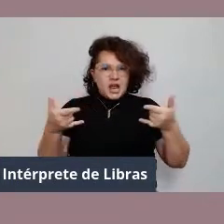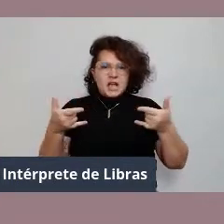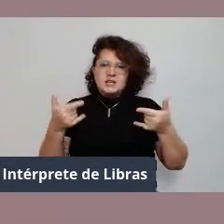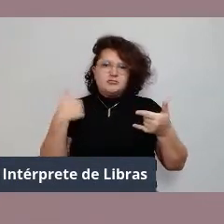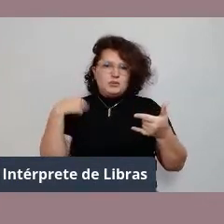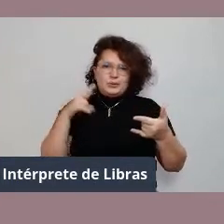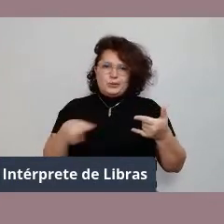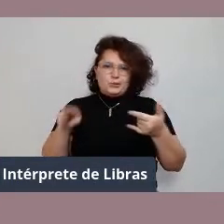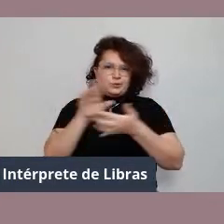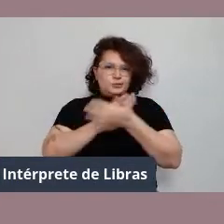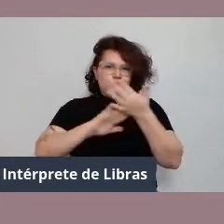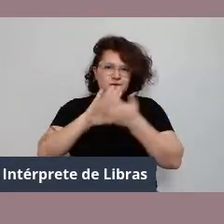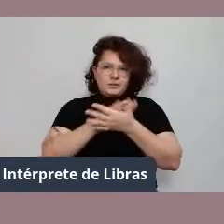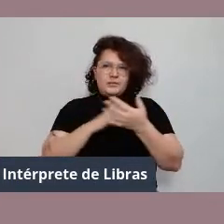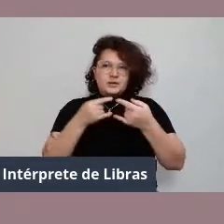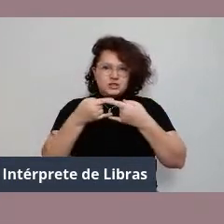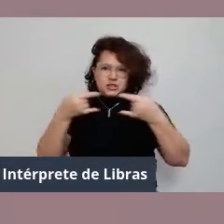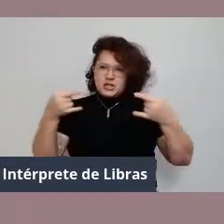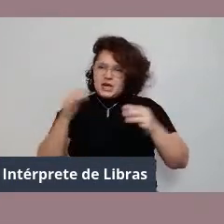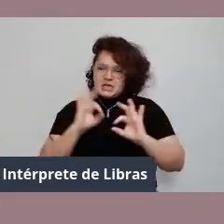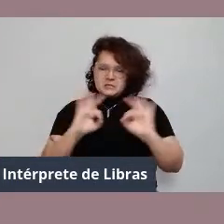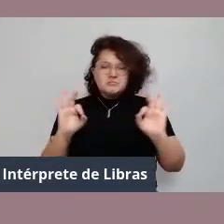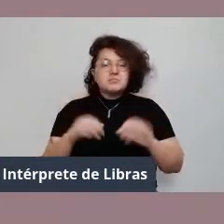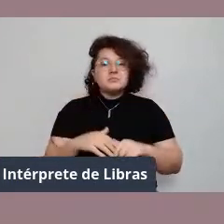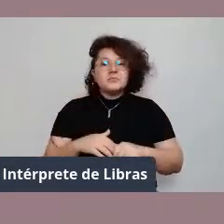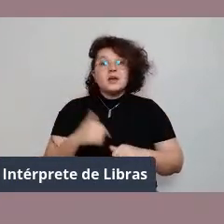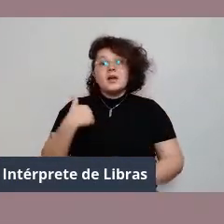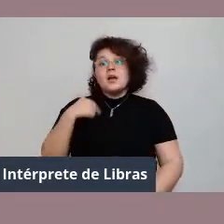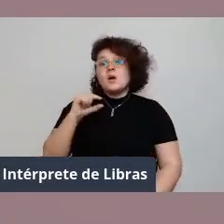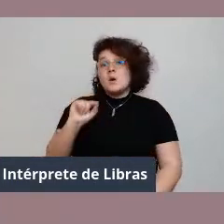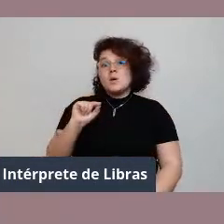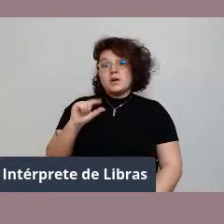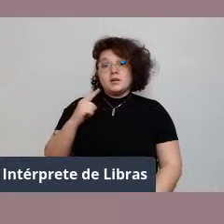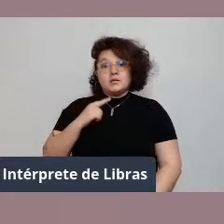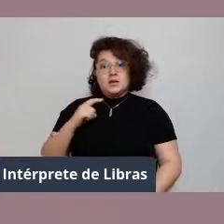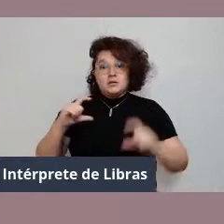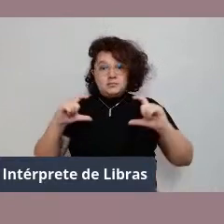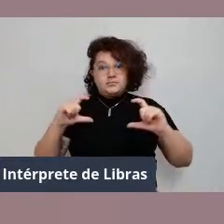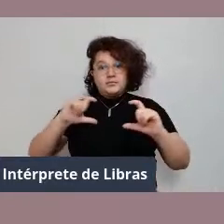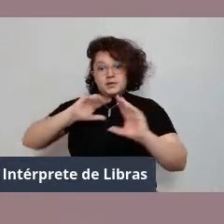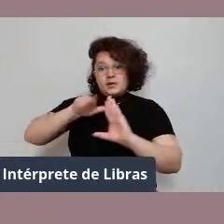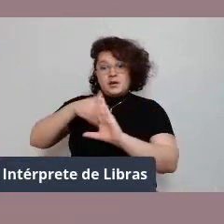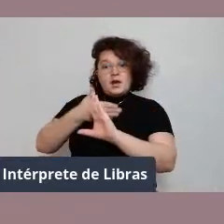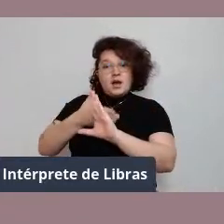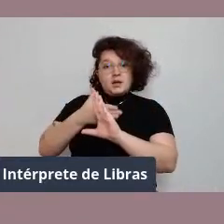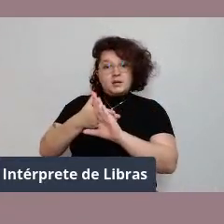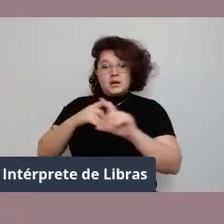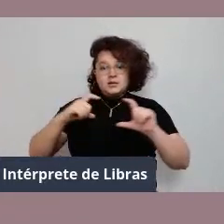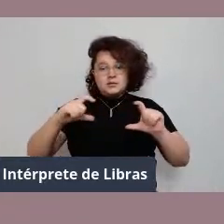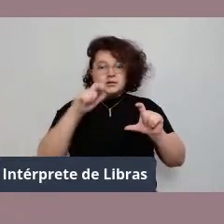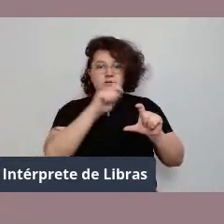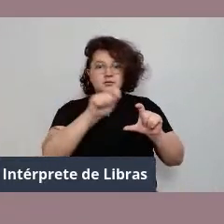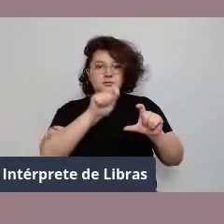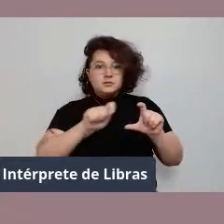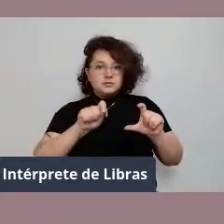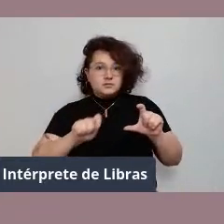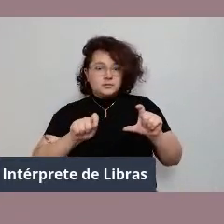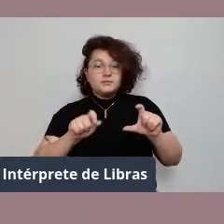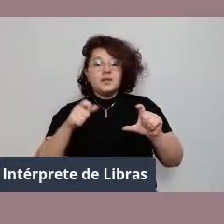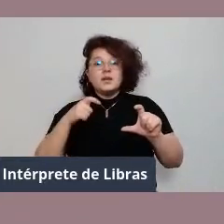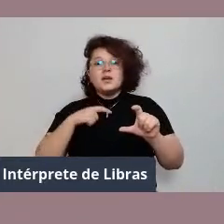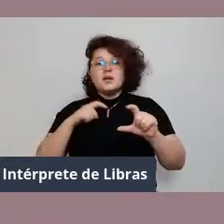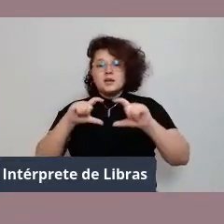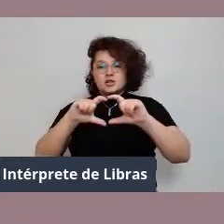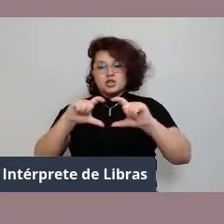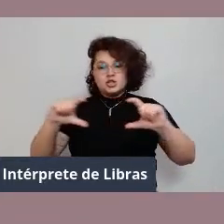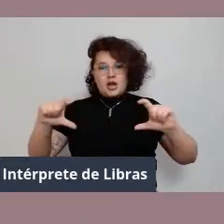mais. E de um lado, então, tem essa anotação que eu acabei de ler para vocês. E do outro lado, a gente